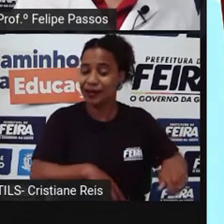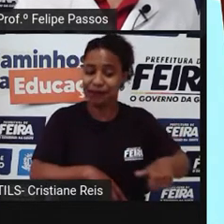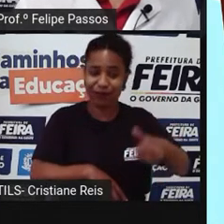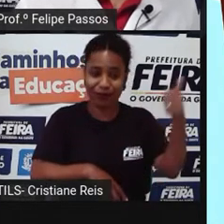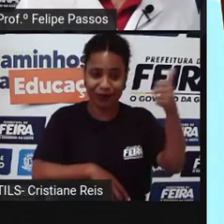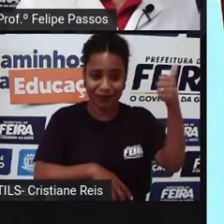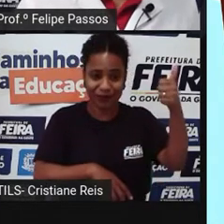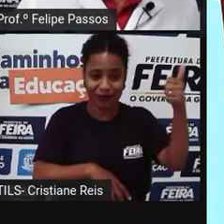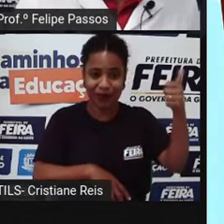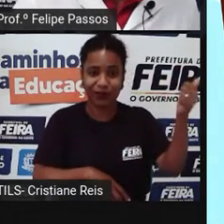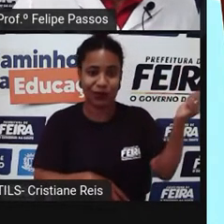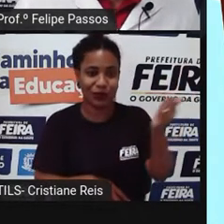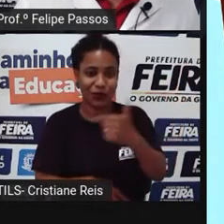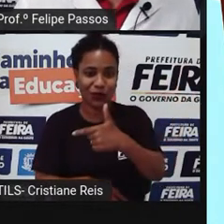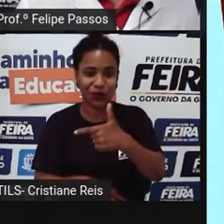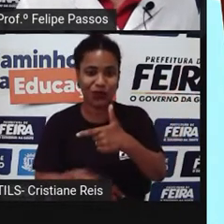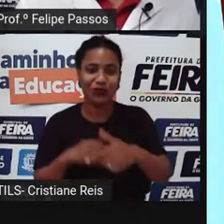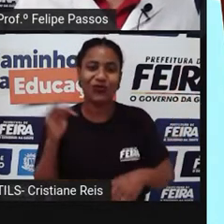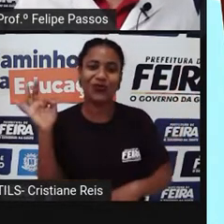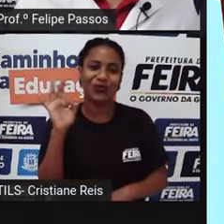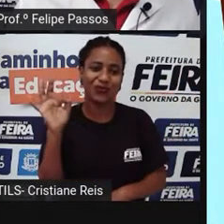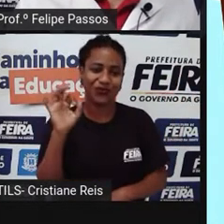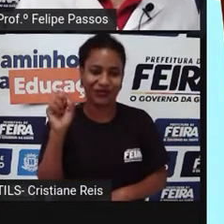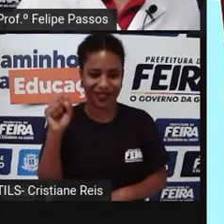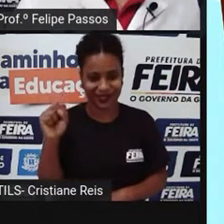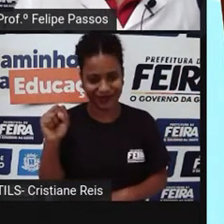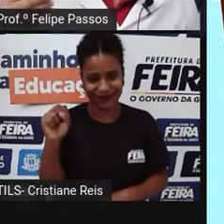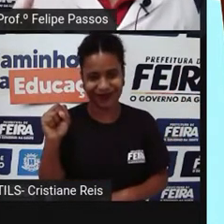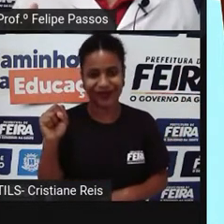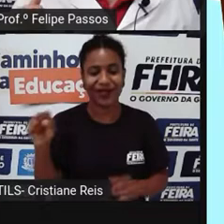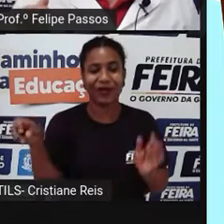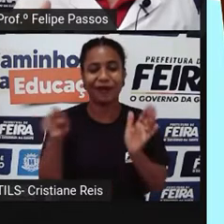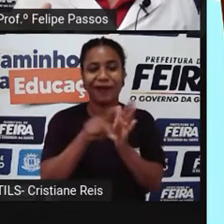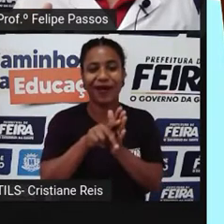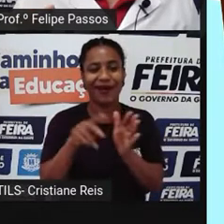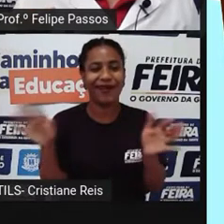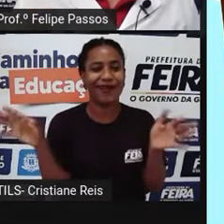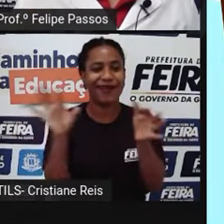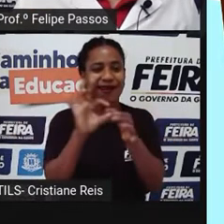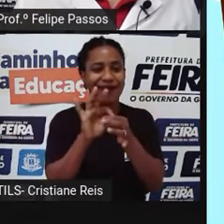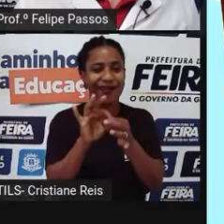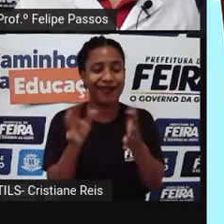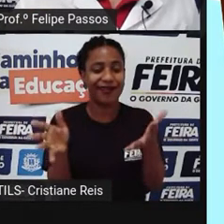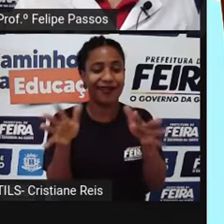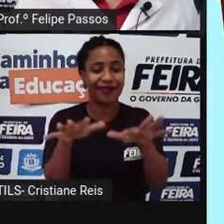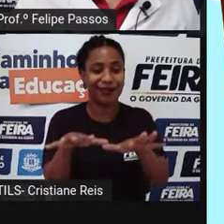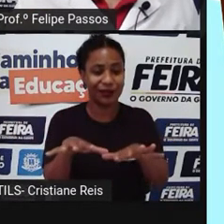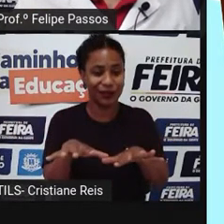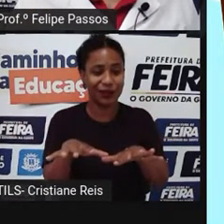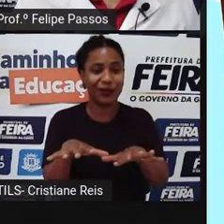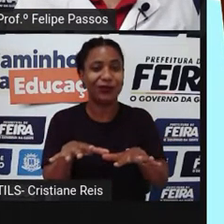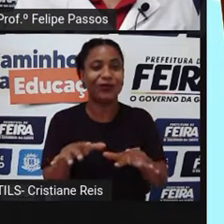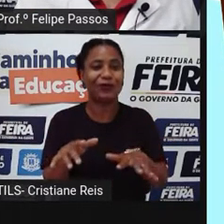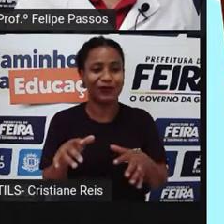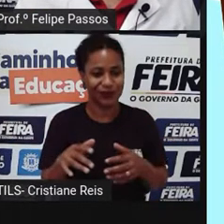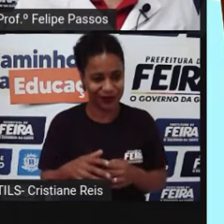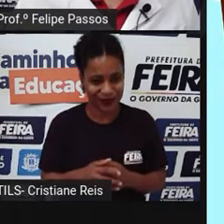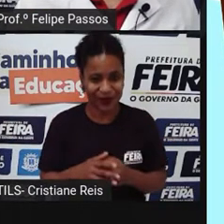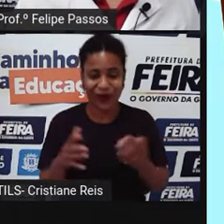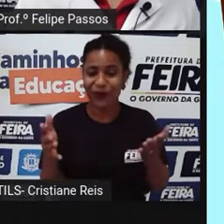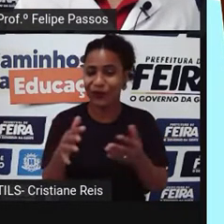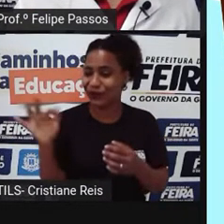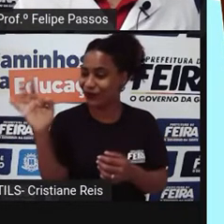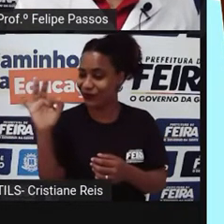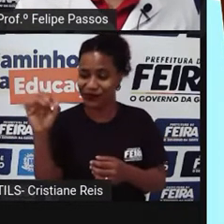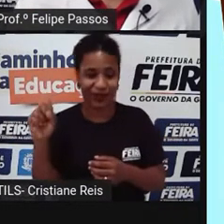existia, mas essa terra aqui, onde hoje é Feira de Santana, pertencia à Cachoeira. Hoje a gente é uma cidade muito maior do que a Cachoeira,